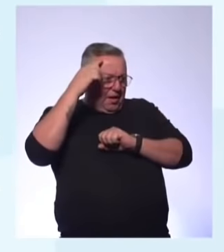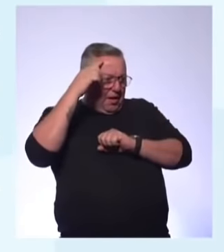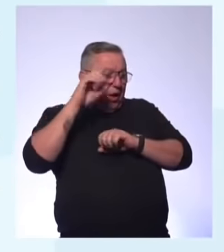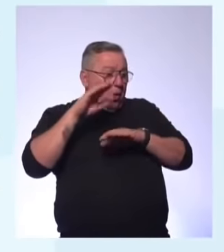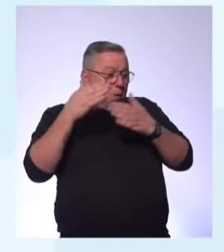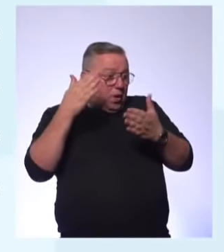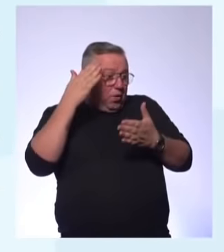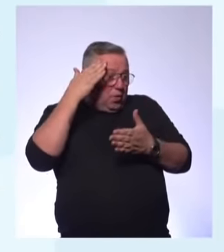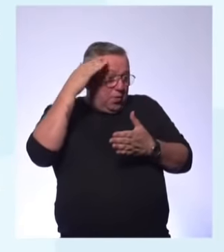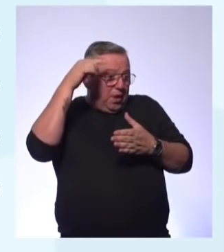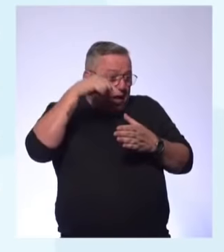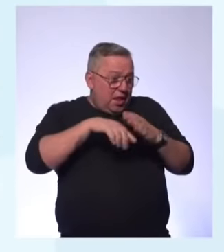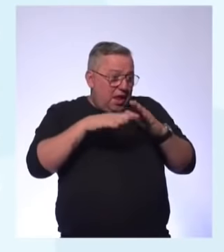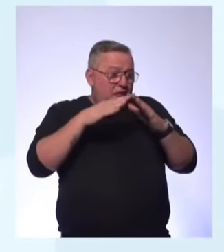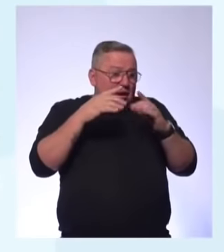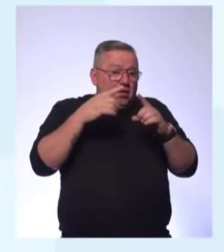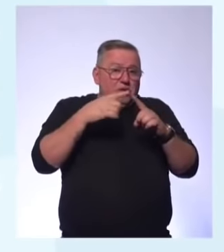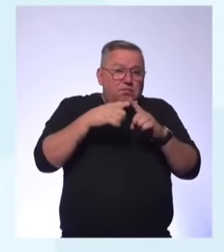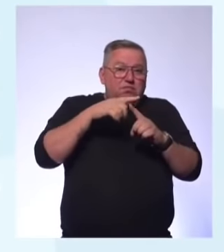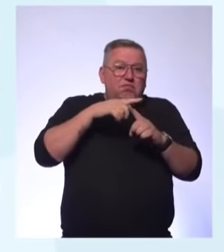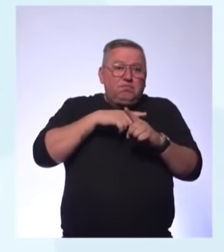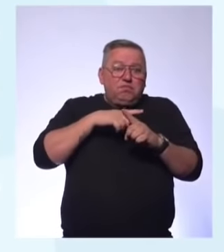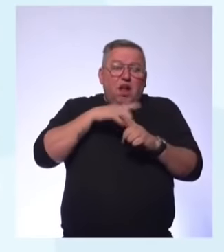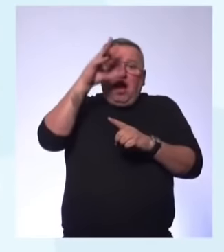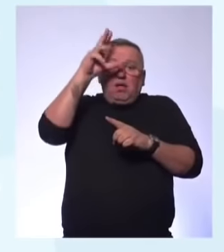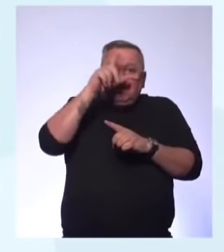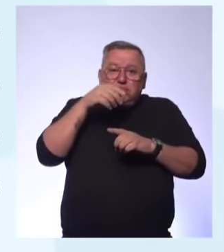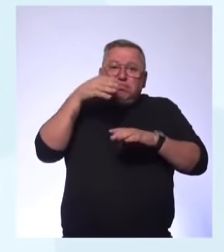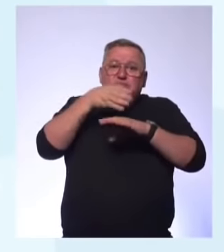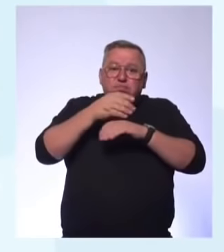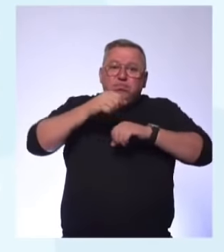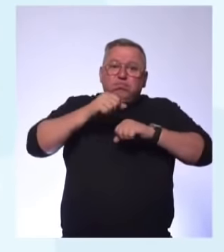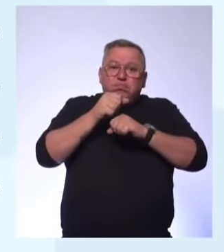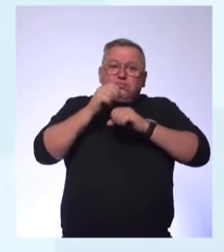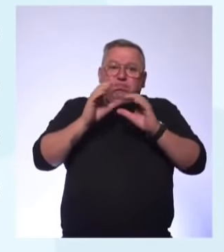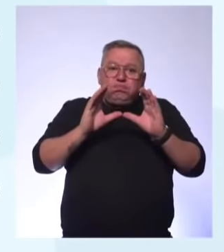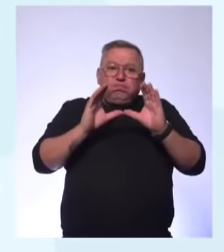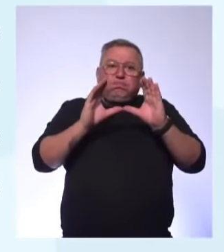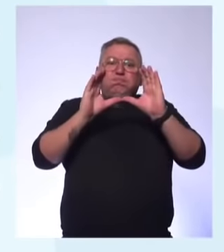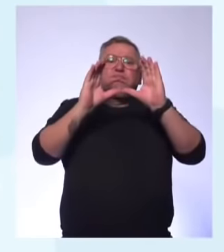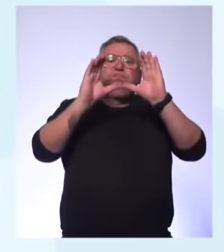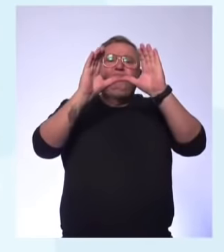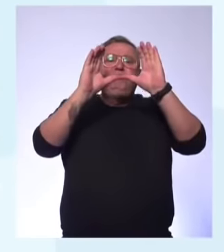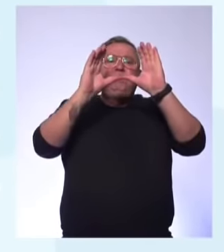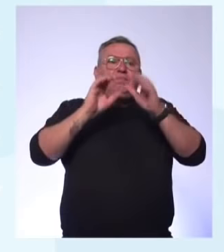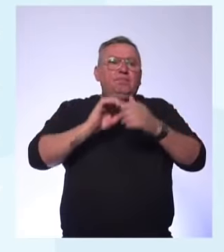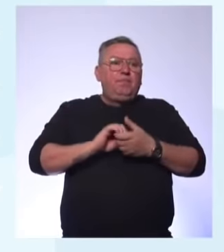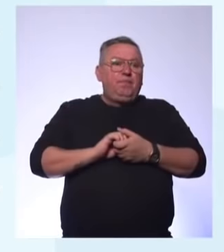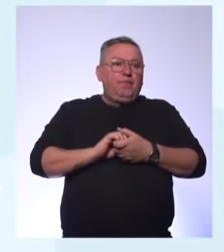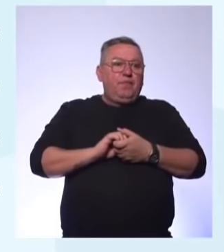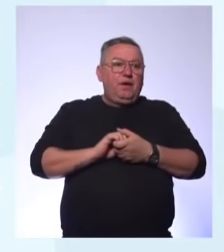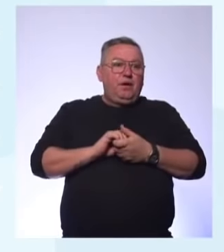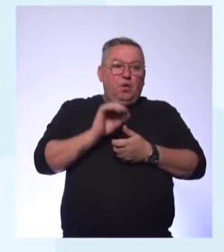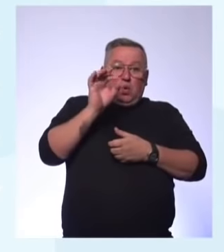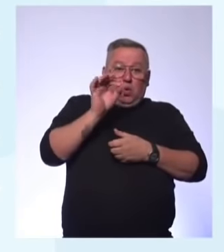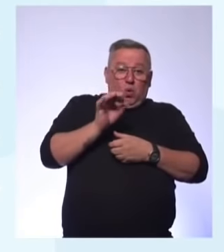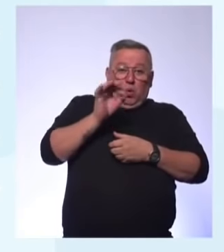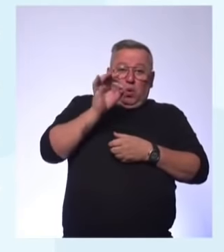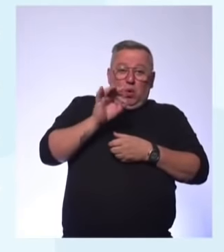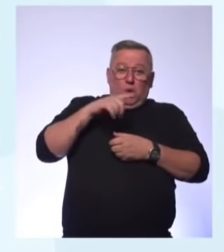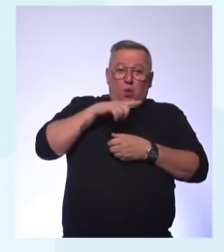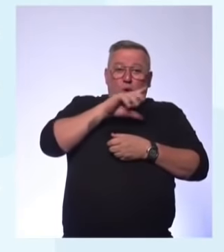souber que aqui neste lugar até as galinhas assistem às missas? Com certeza